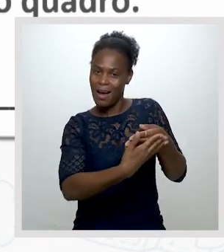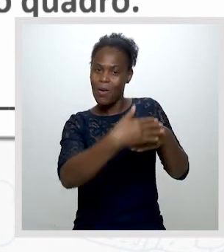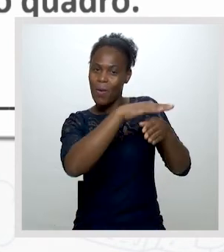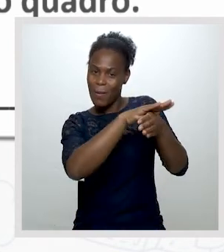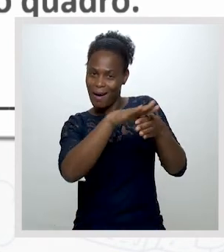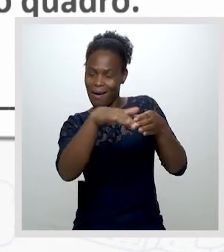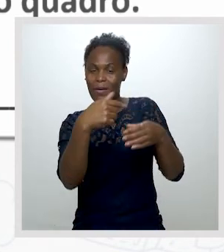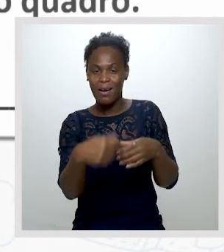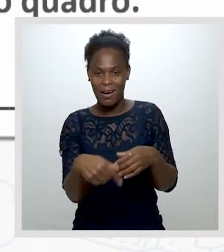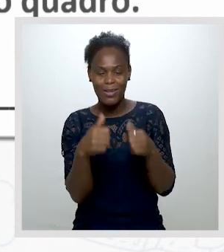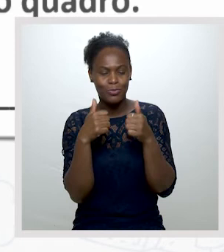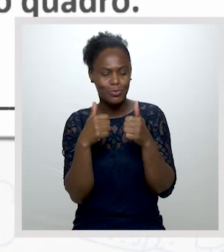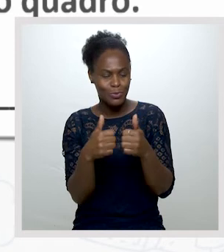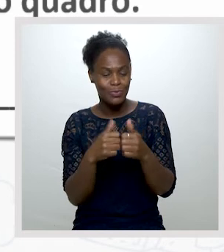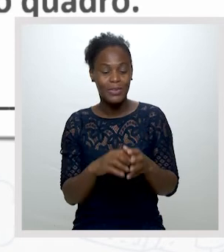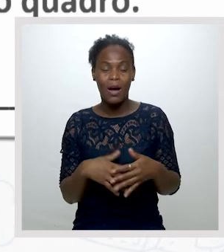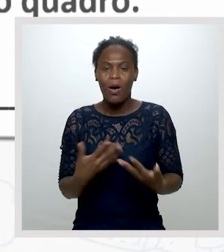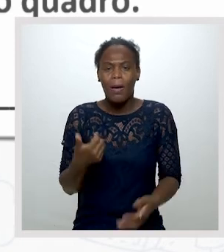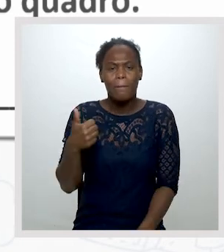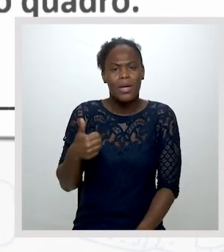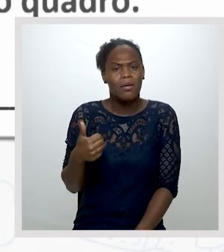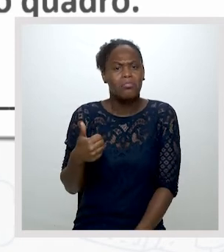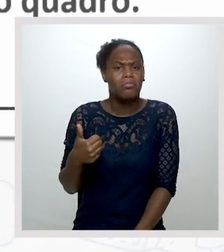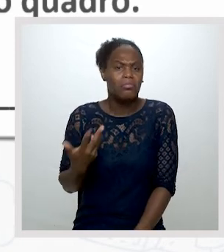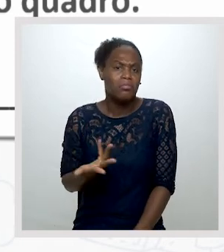planas. Exatamente. O sólido B é